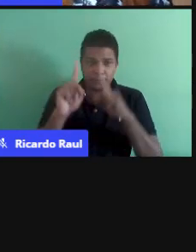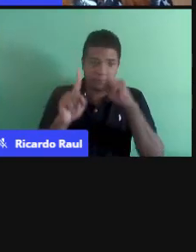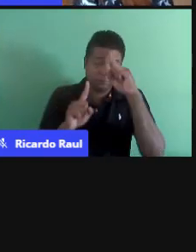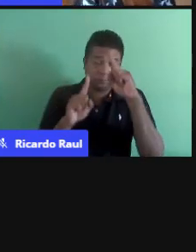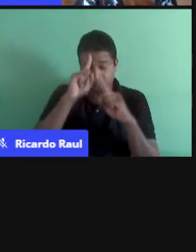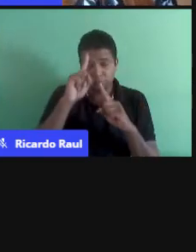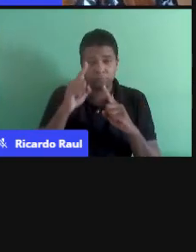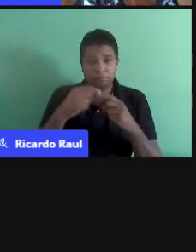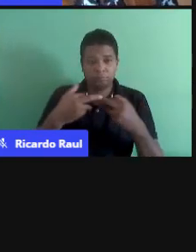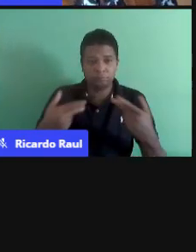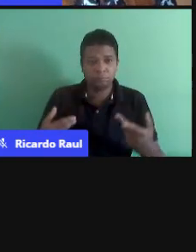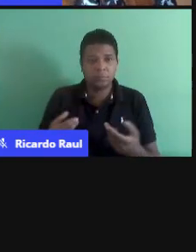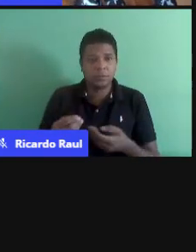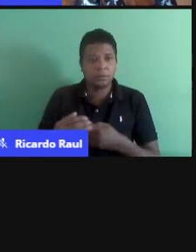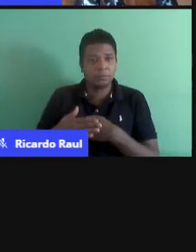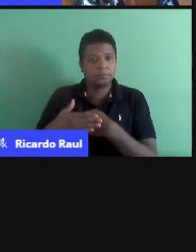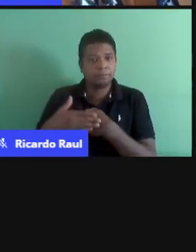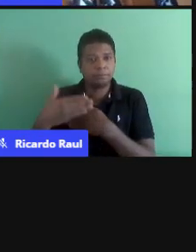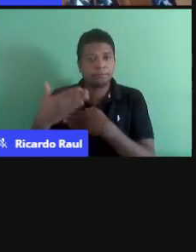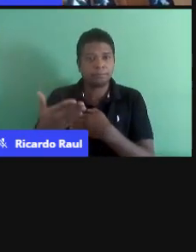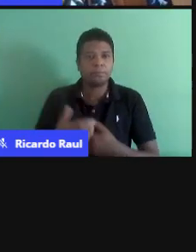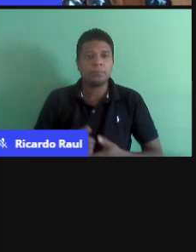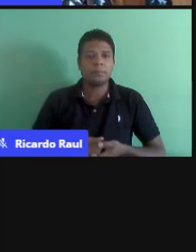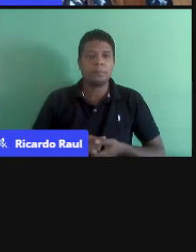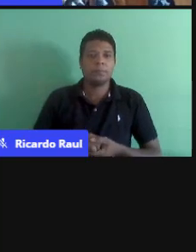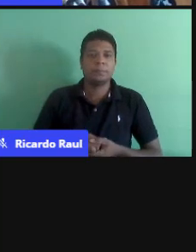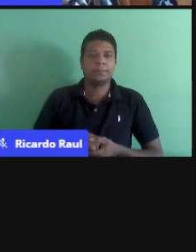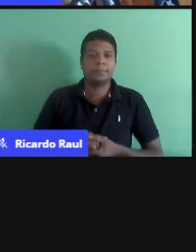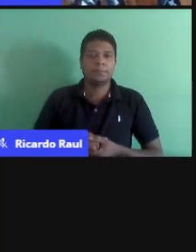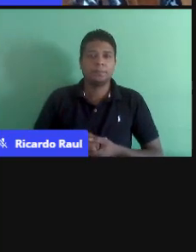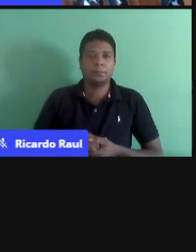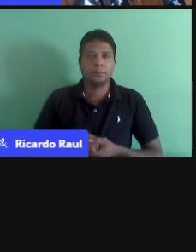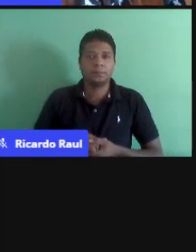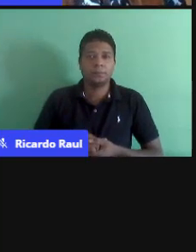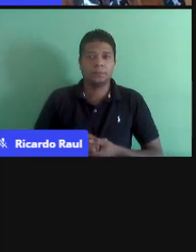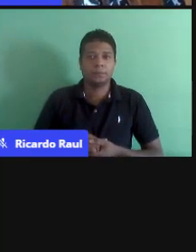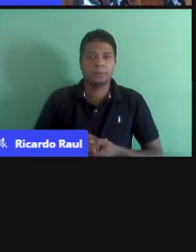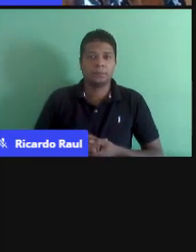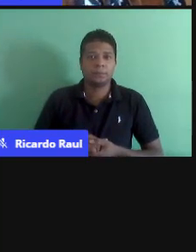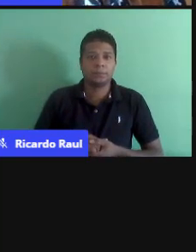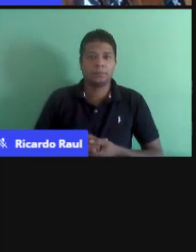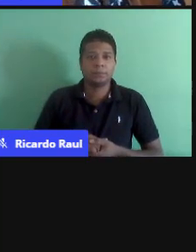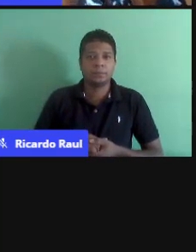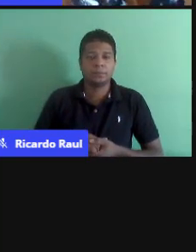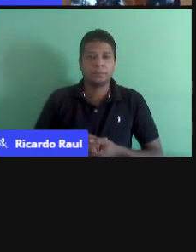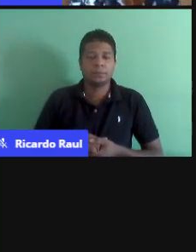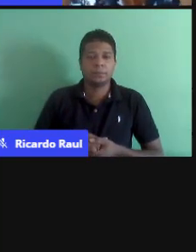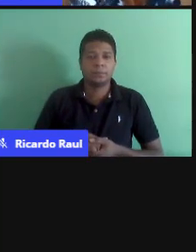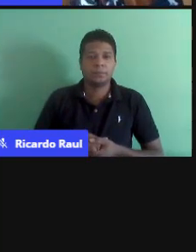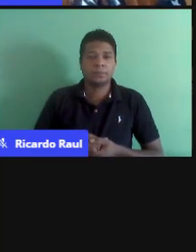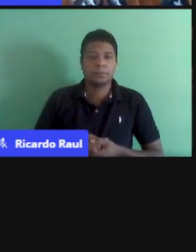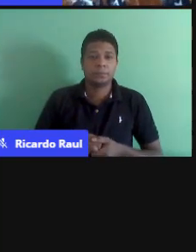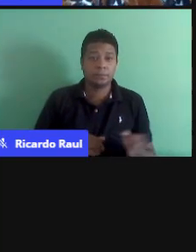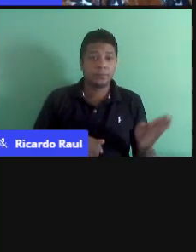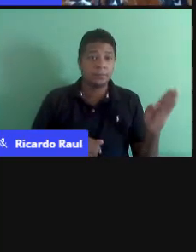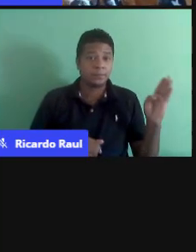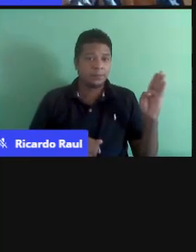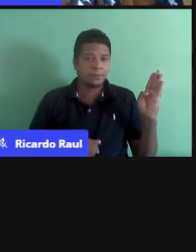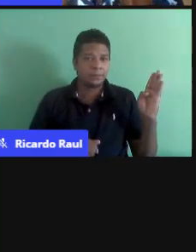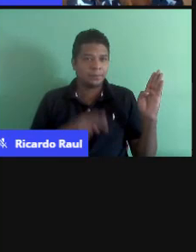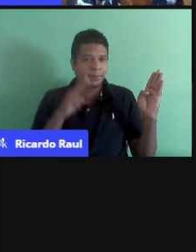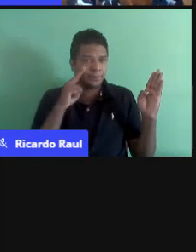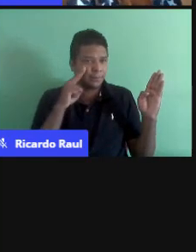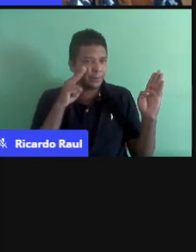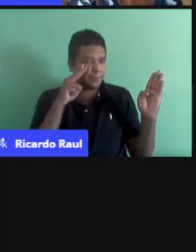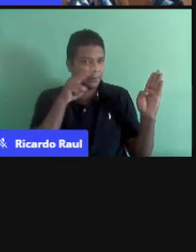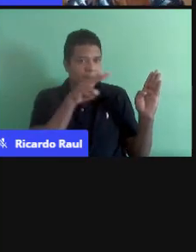condições externas. Pode passar. Aqui, vocês vão observar